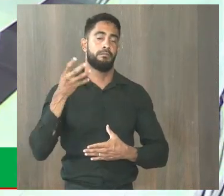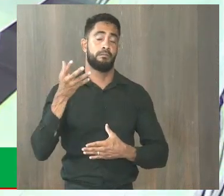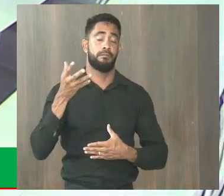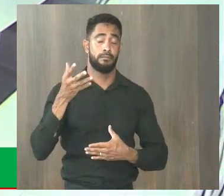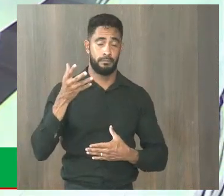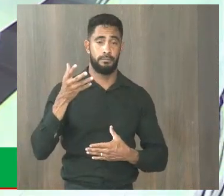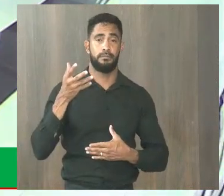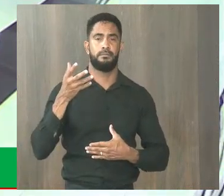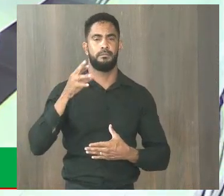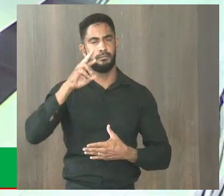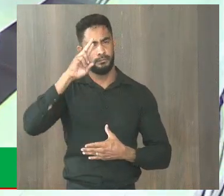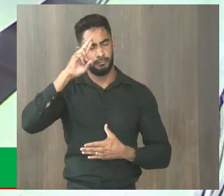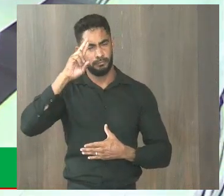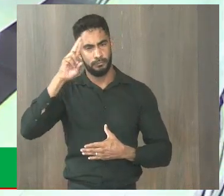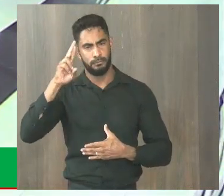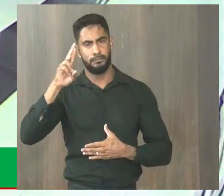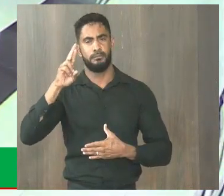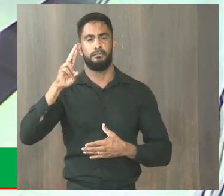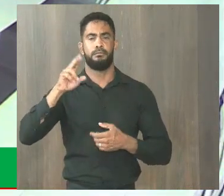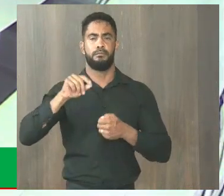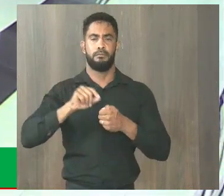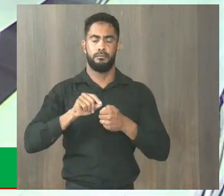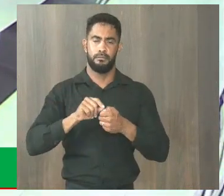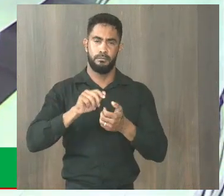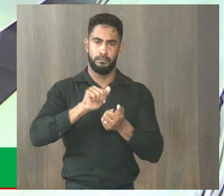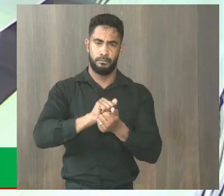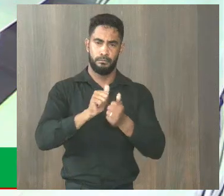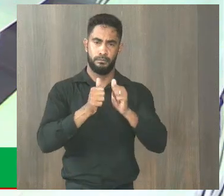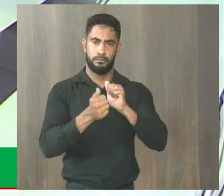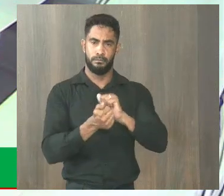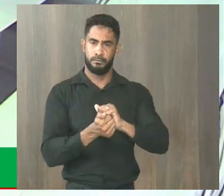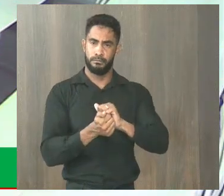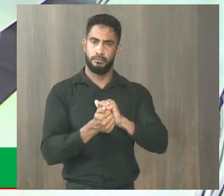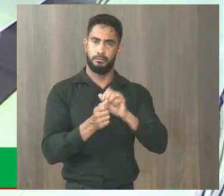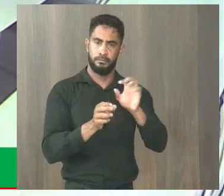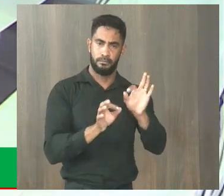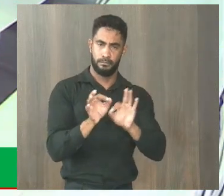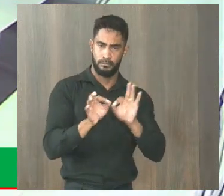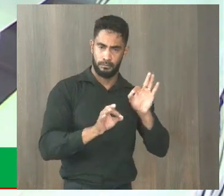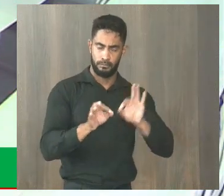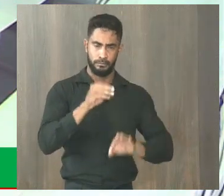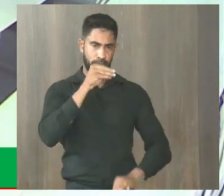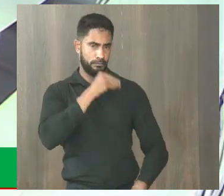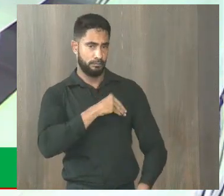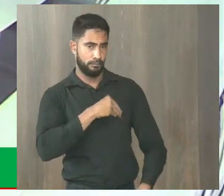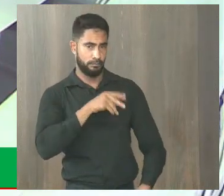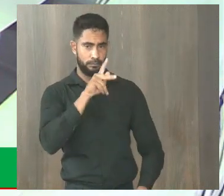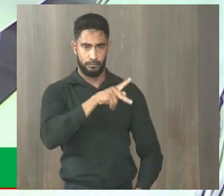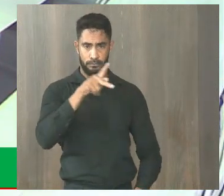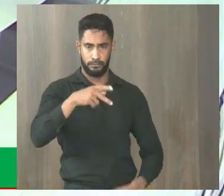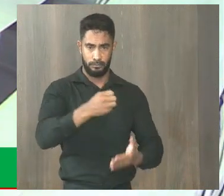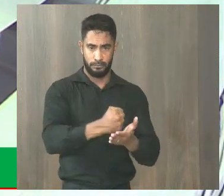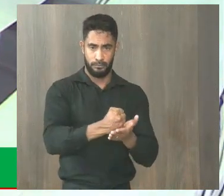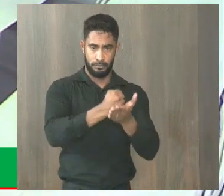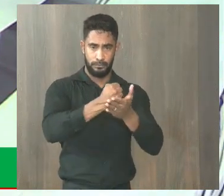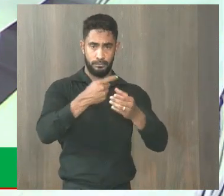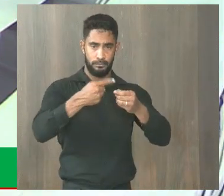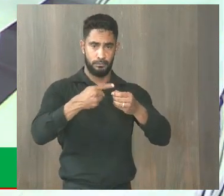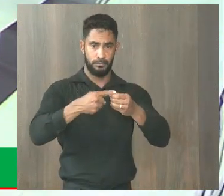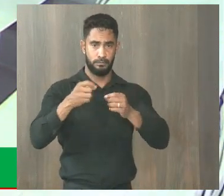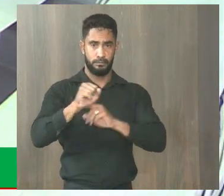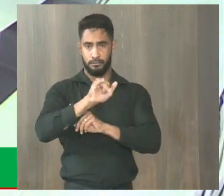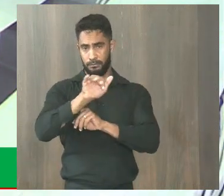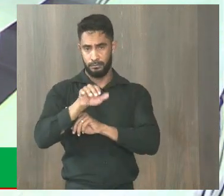que seja analisada a viabilidade de adequação do salário recebido pelos professores de apoio contratados pelo município de Janaúba,